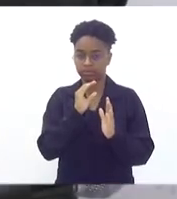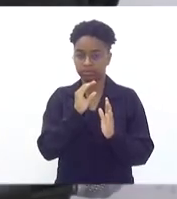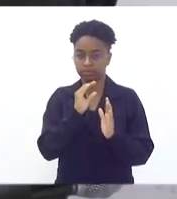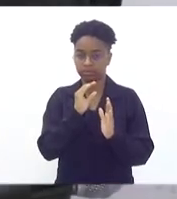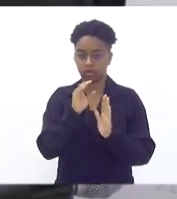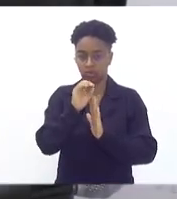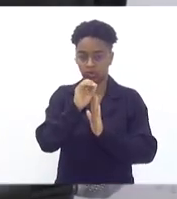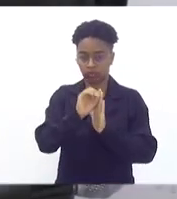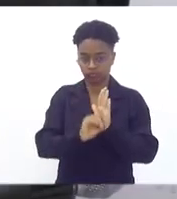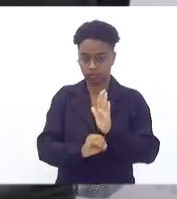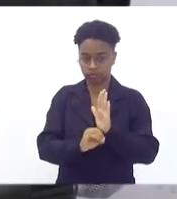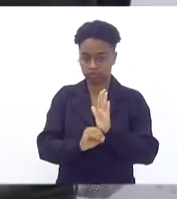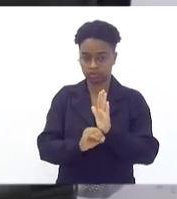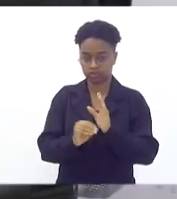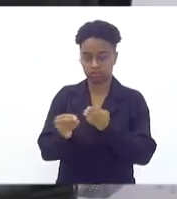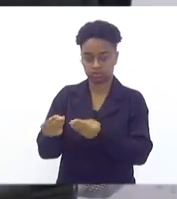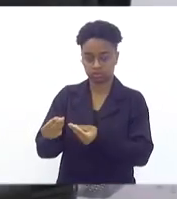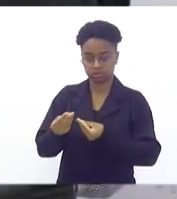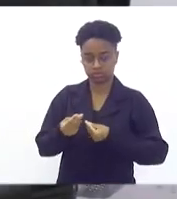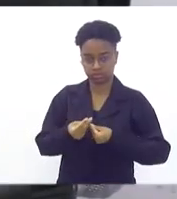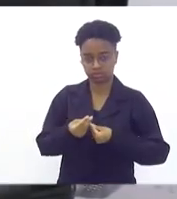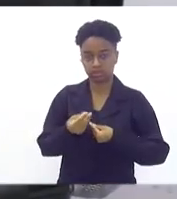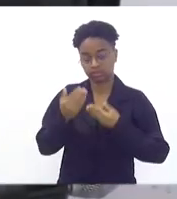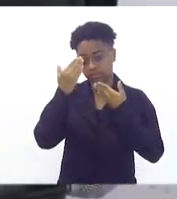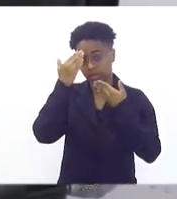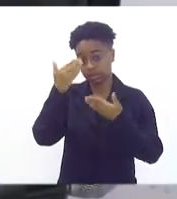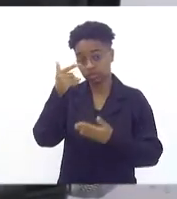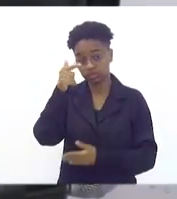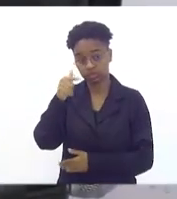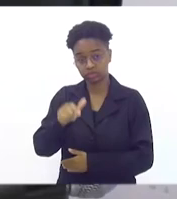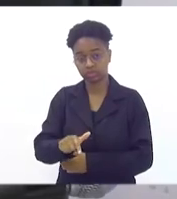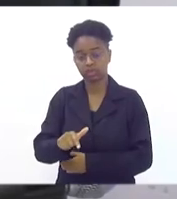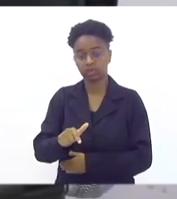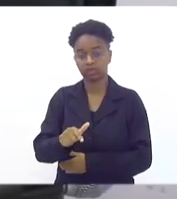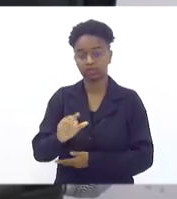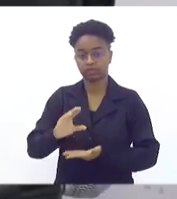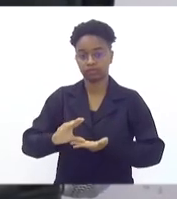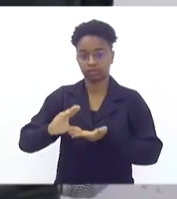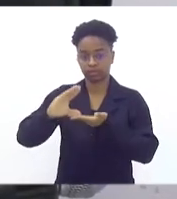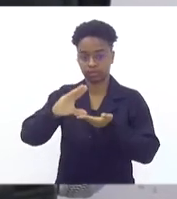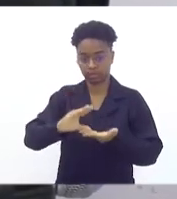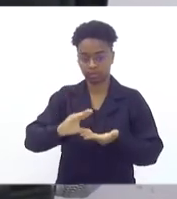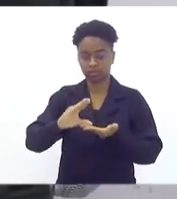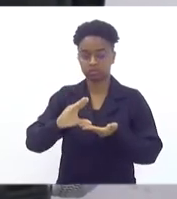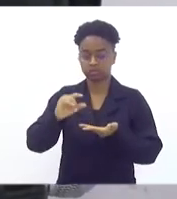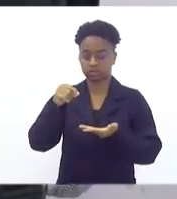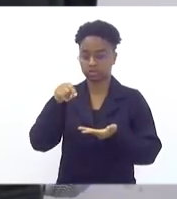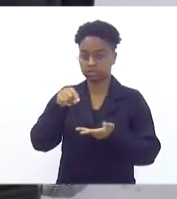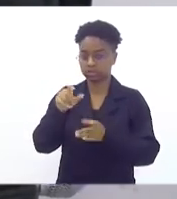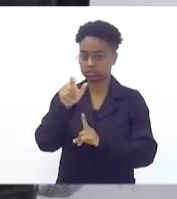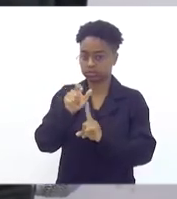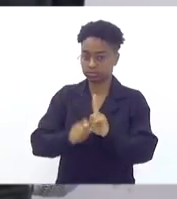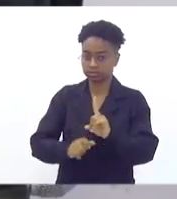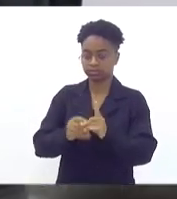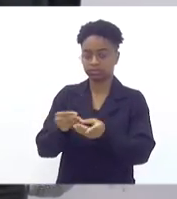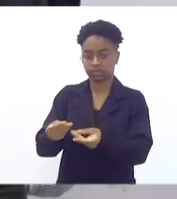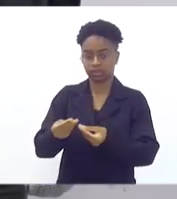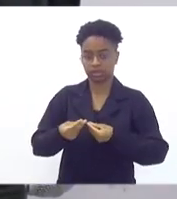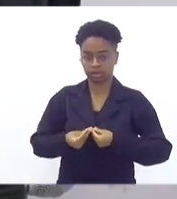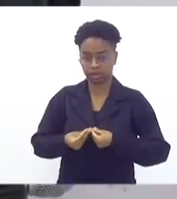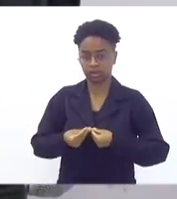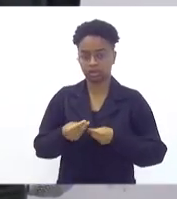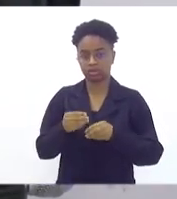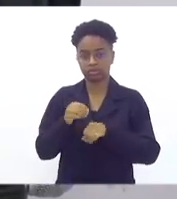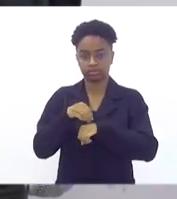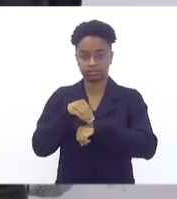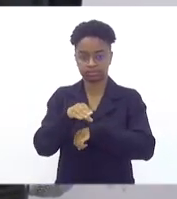o Ofício que recebi agradecendo mais uma vez ao Conselheiro que nos traz muito obrigado por nos